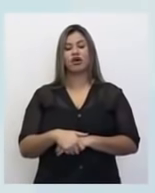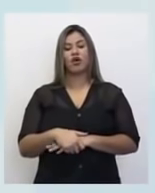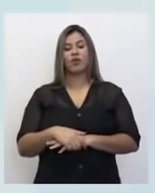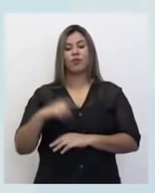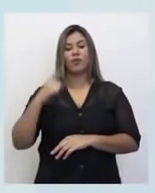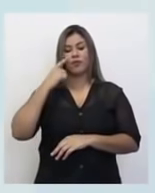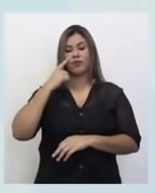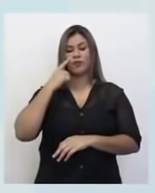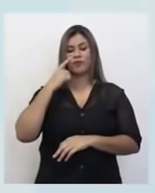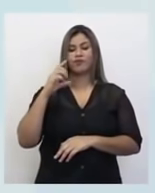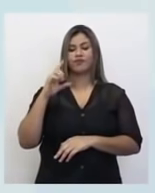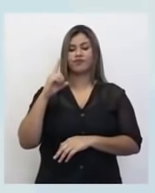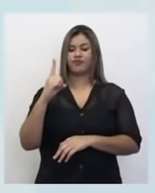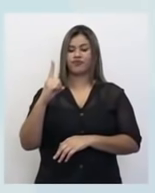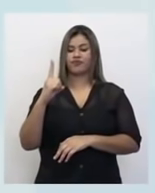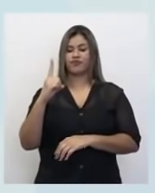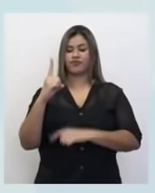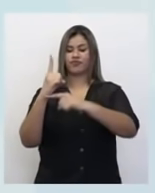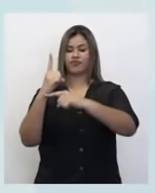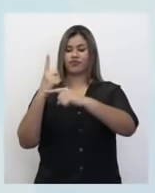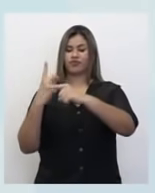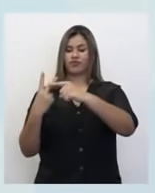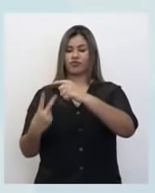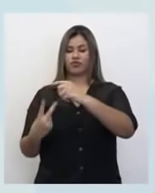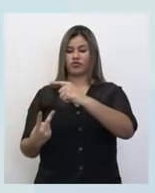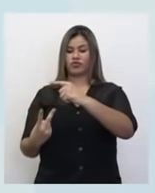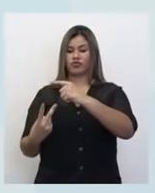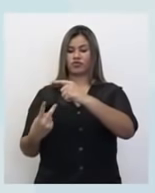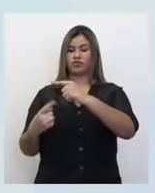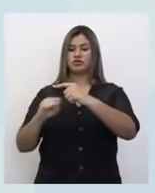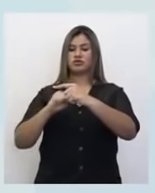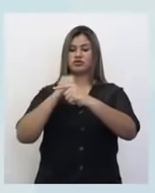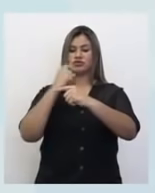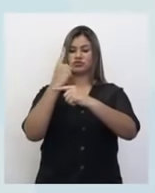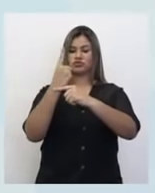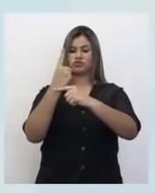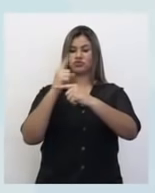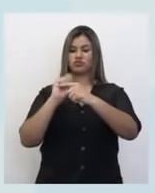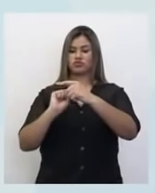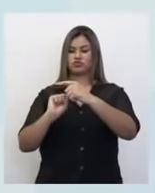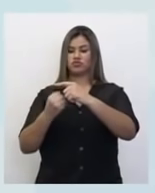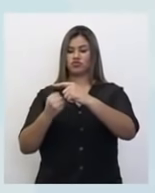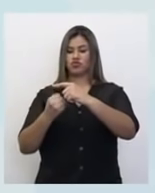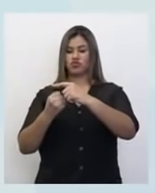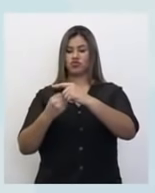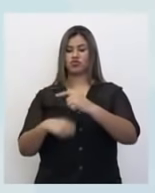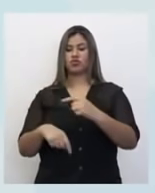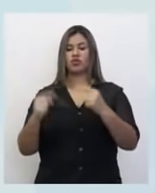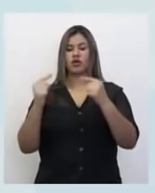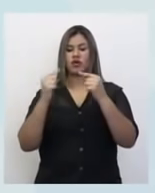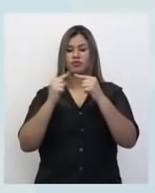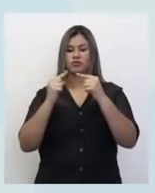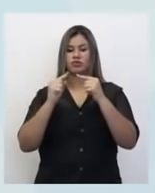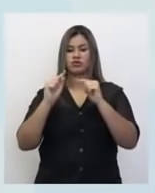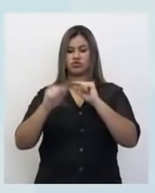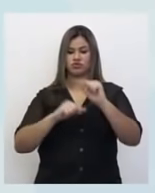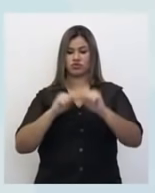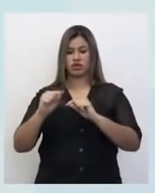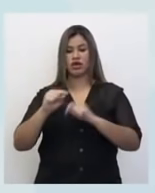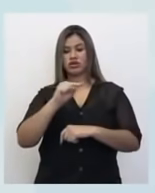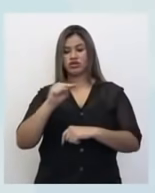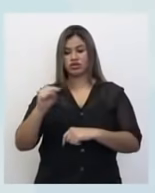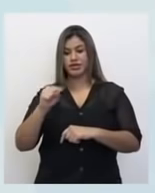aí o um tá na posição dois e na posição oito. Então quer dizer que essas posições são as que a gente vai levar em